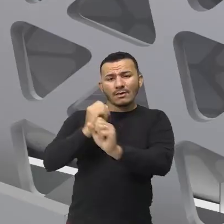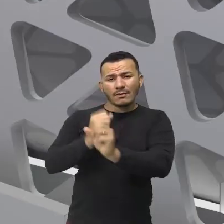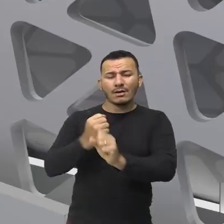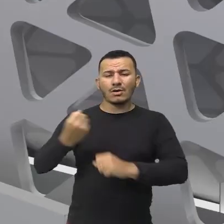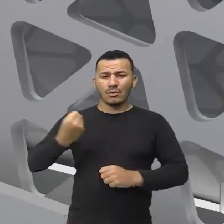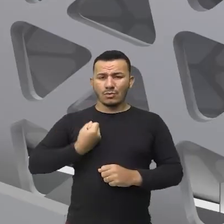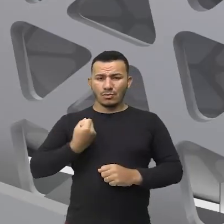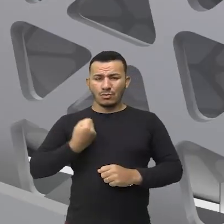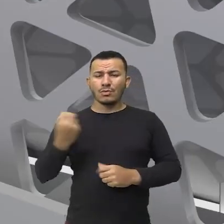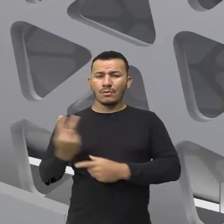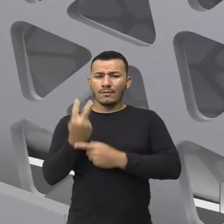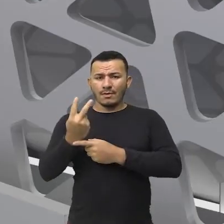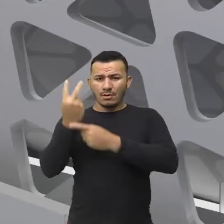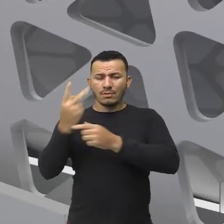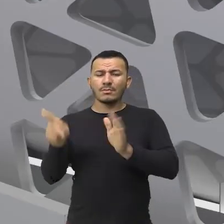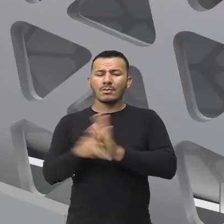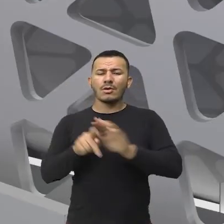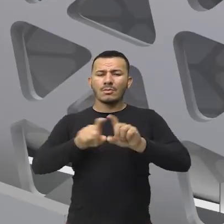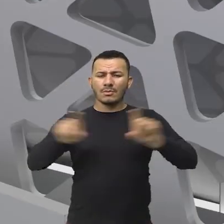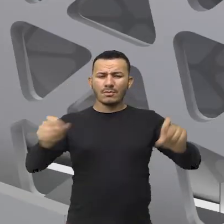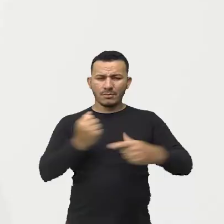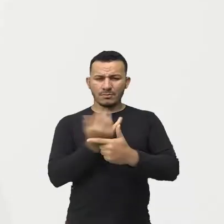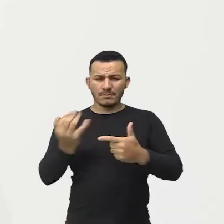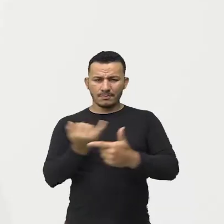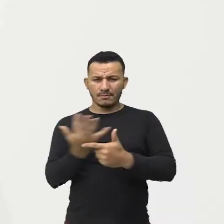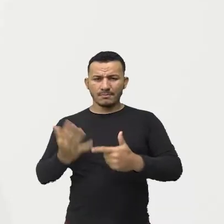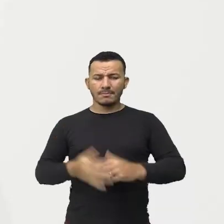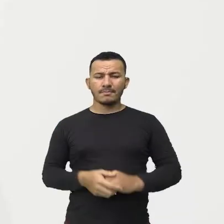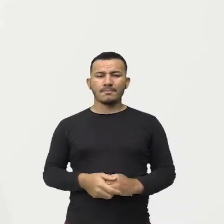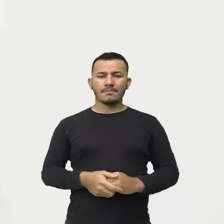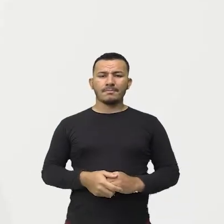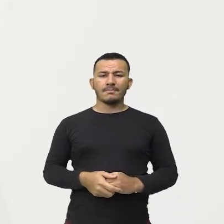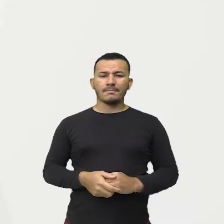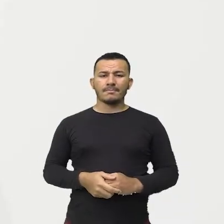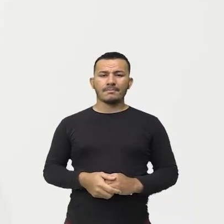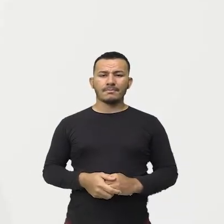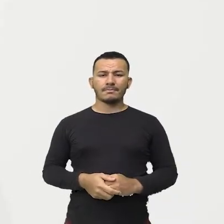valor numérico de uma expressão algébrica. Vejam só comigo, então.